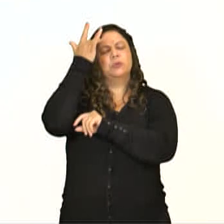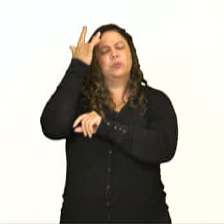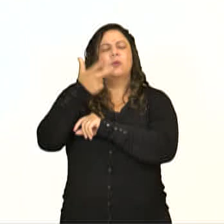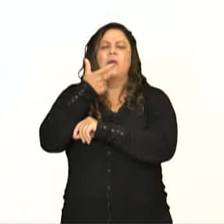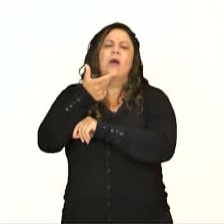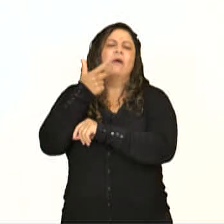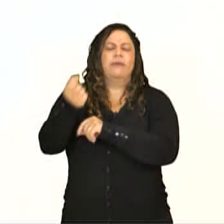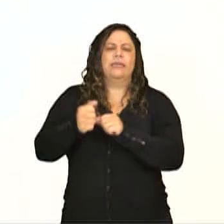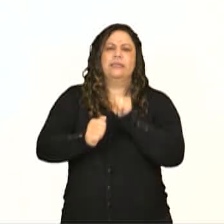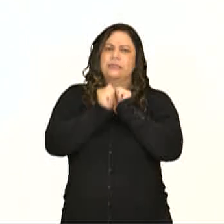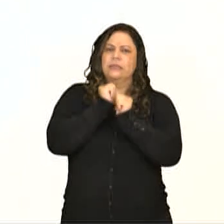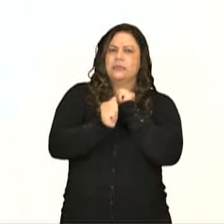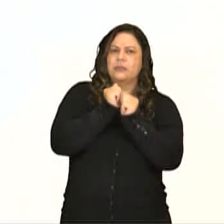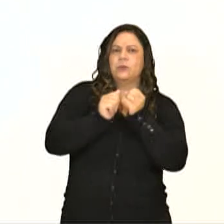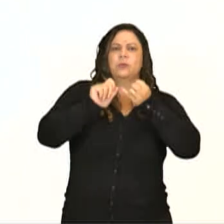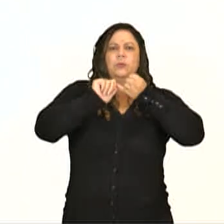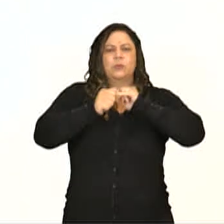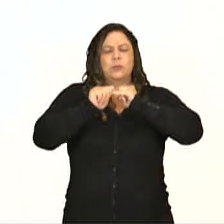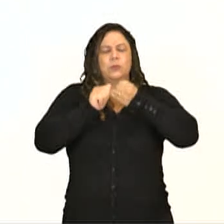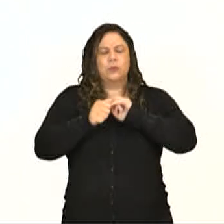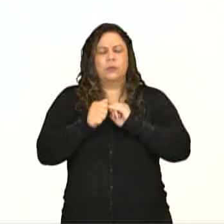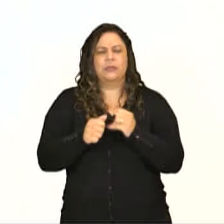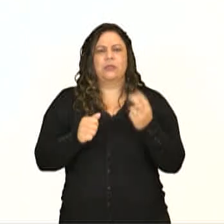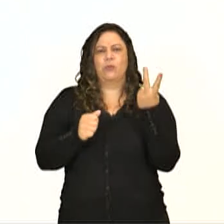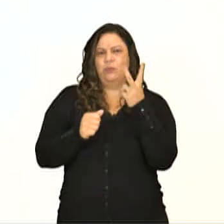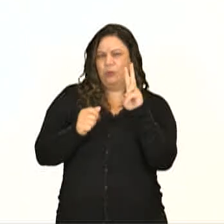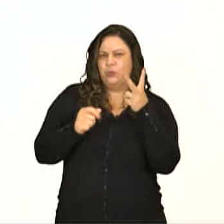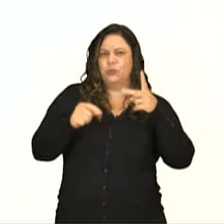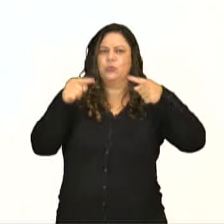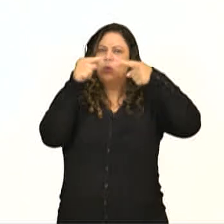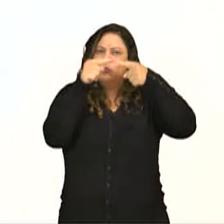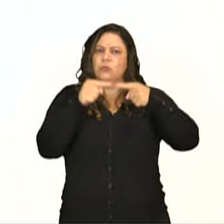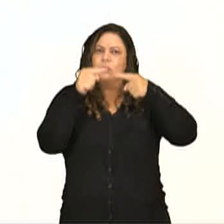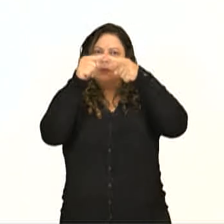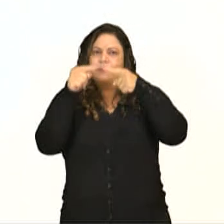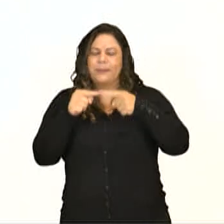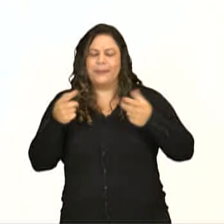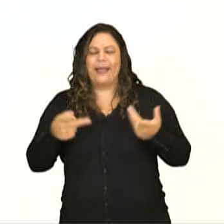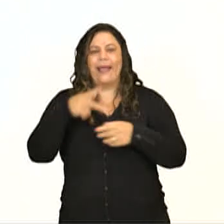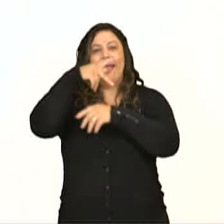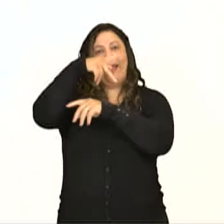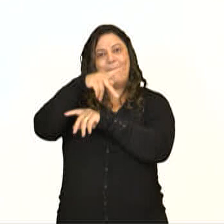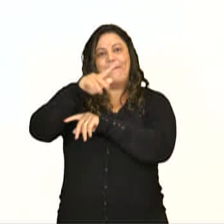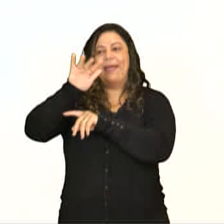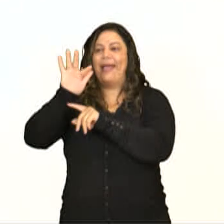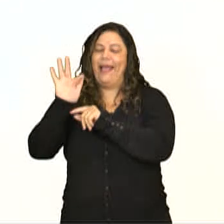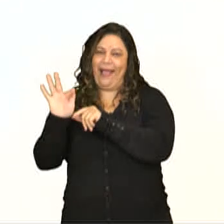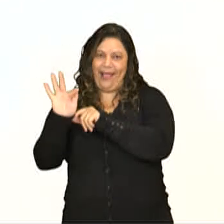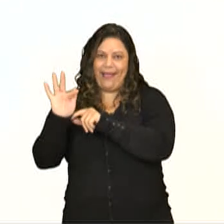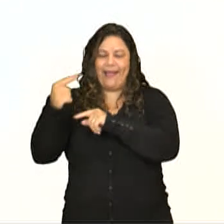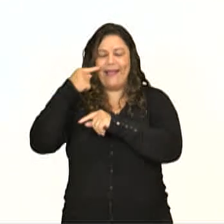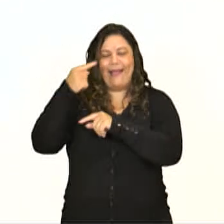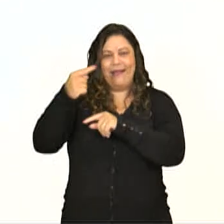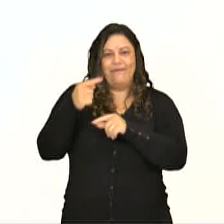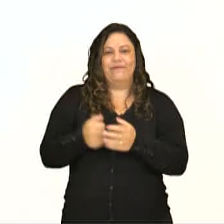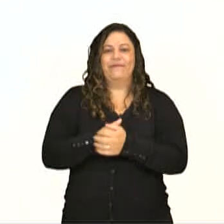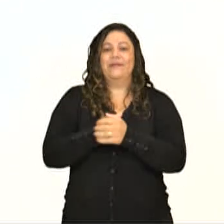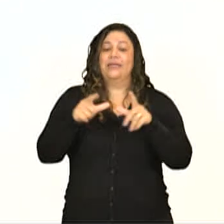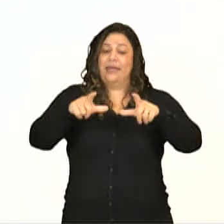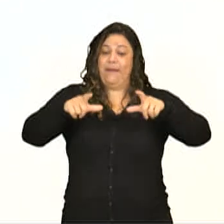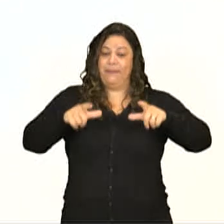feijão, a dupla clássica do PF, do prato feito brasileiro, é uma combinação completa